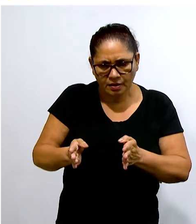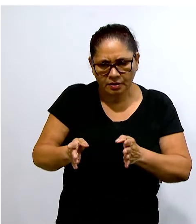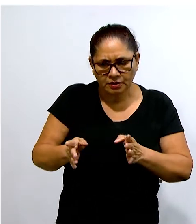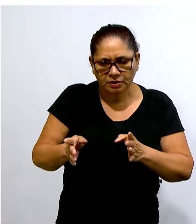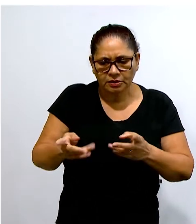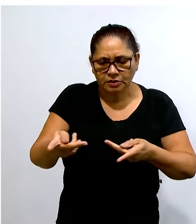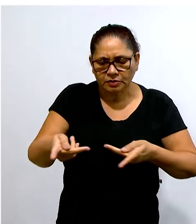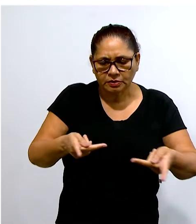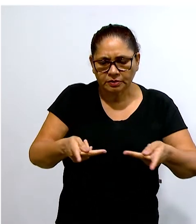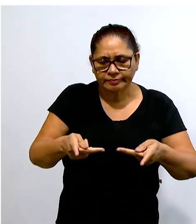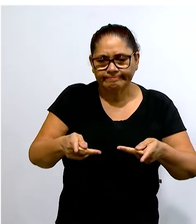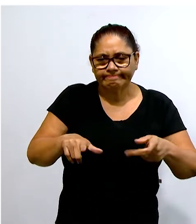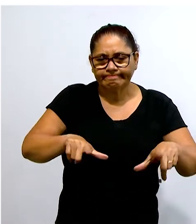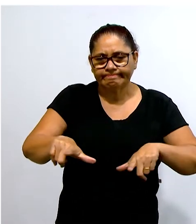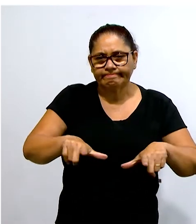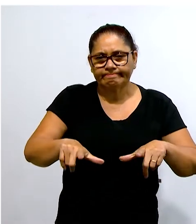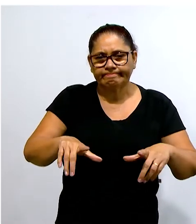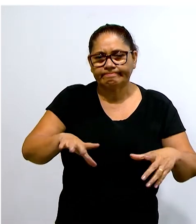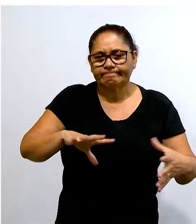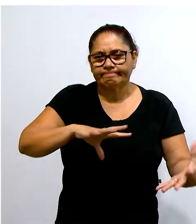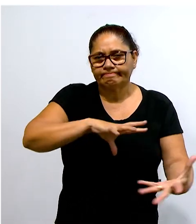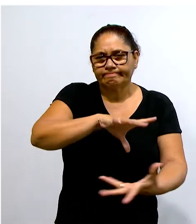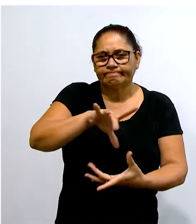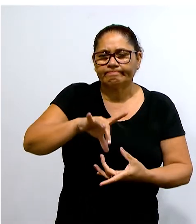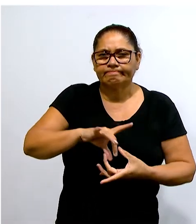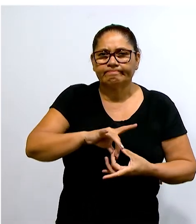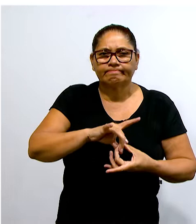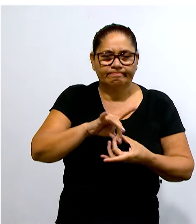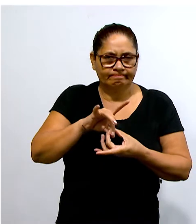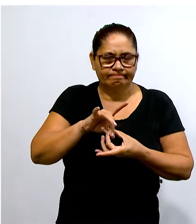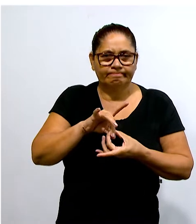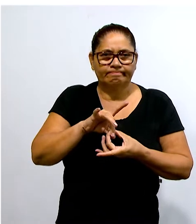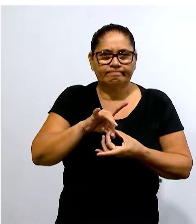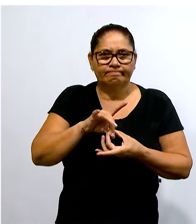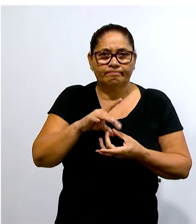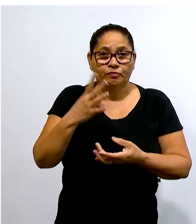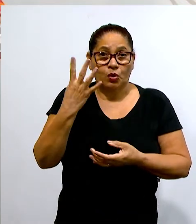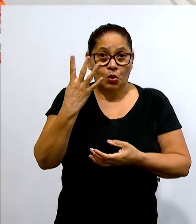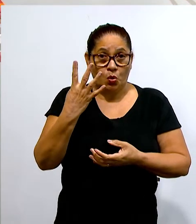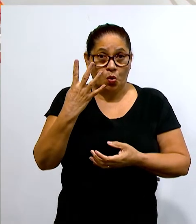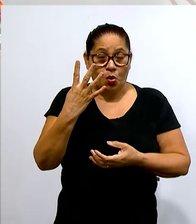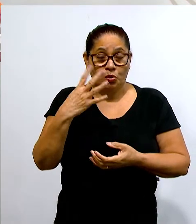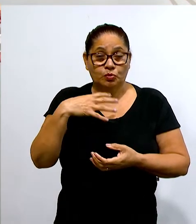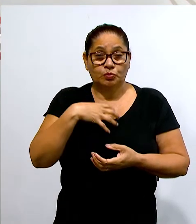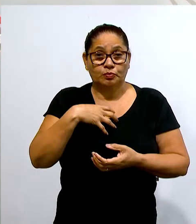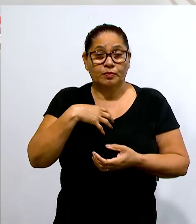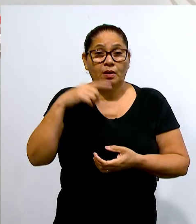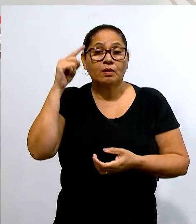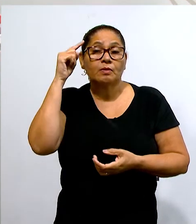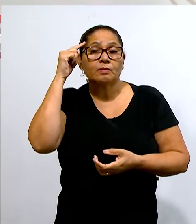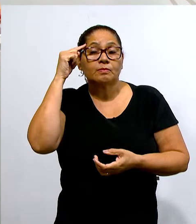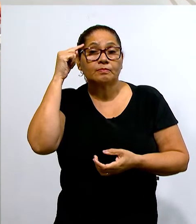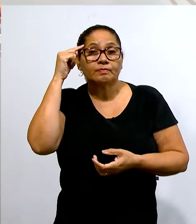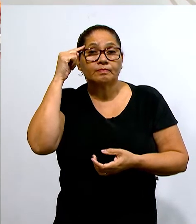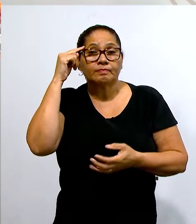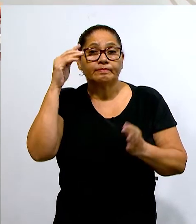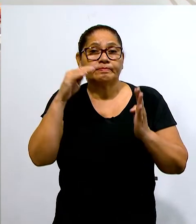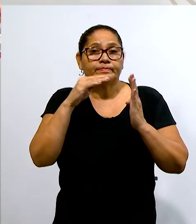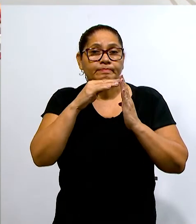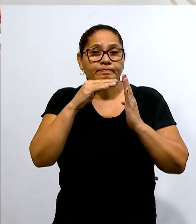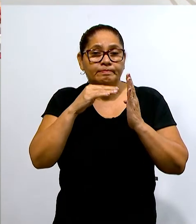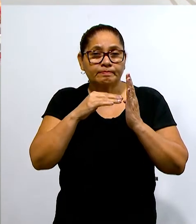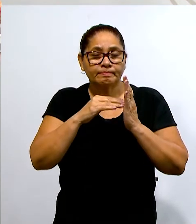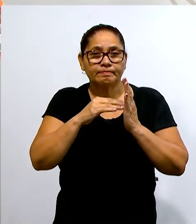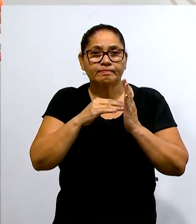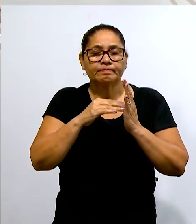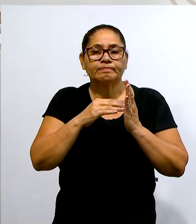trabalhos globais. Então, a gente tem 4 formas de a gente pensar em métodos globalizadores,